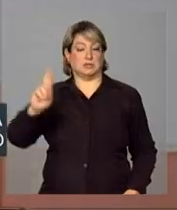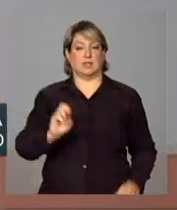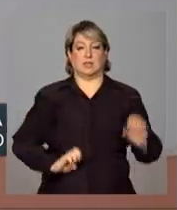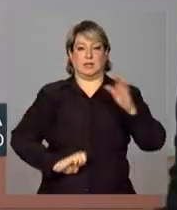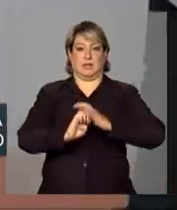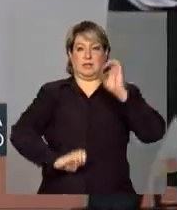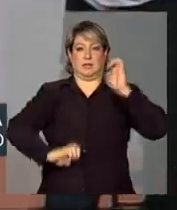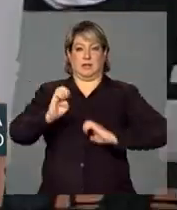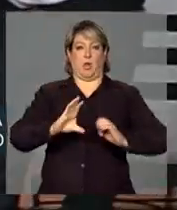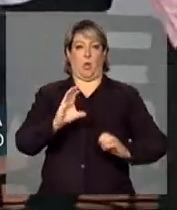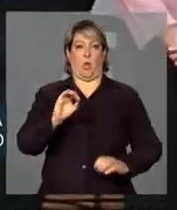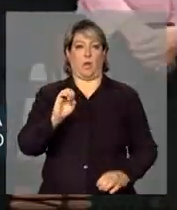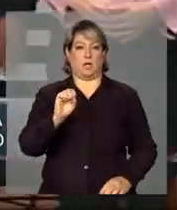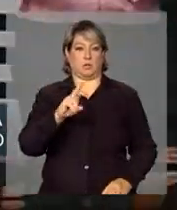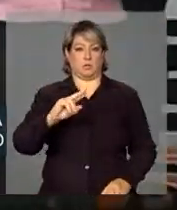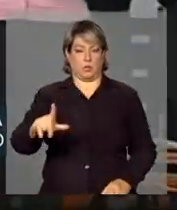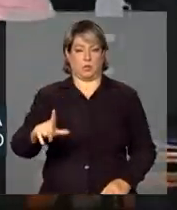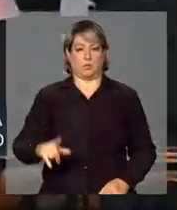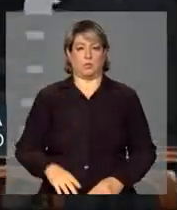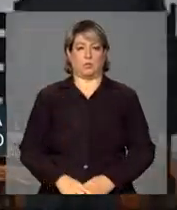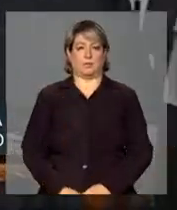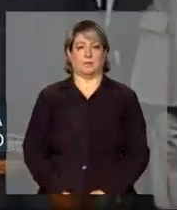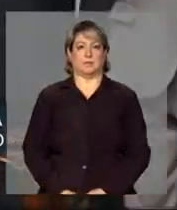empresa Coesul.